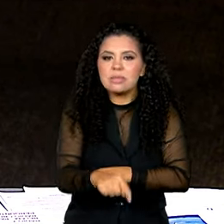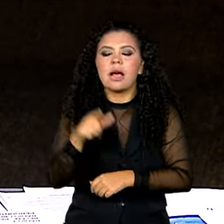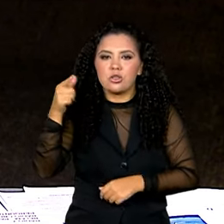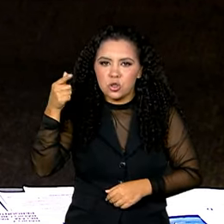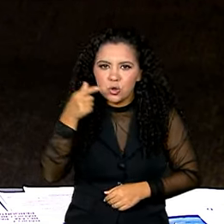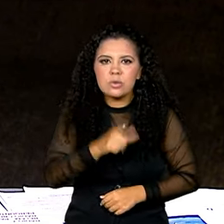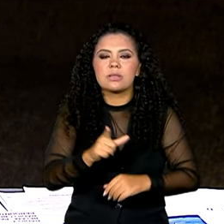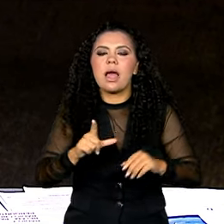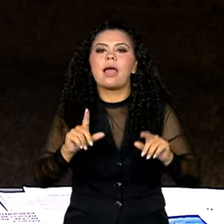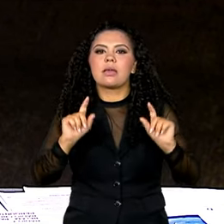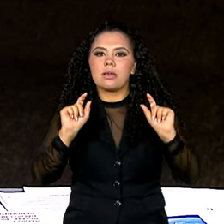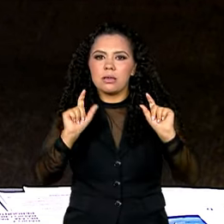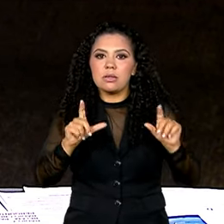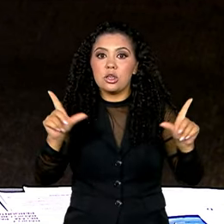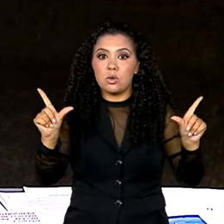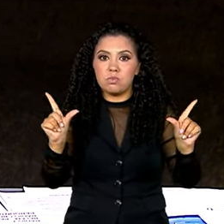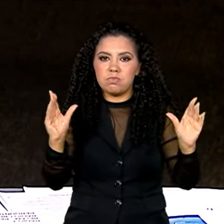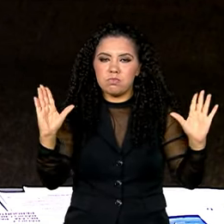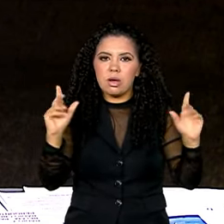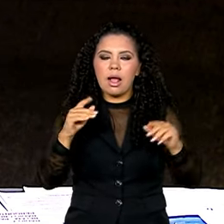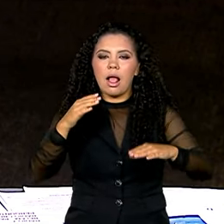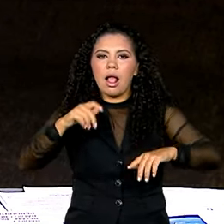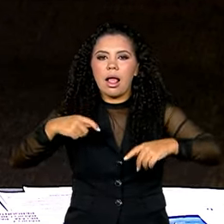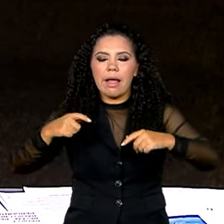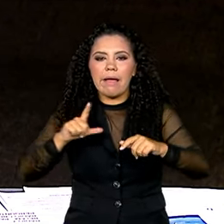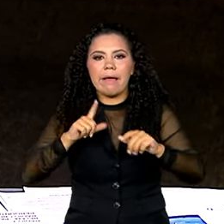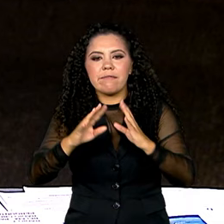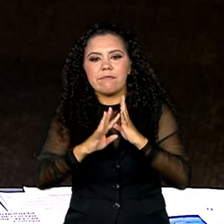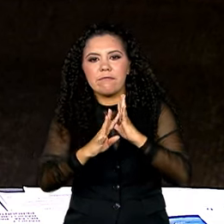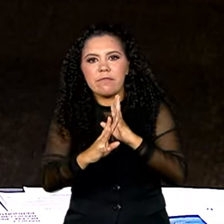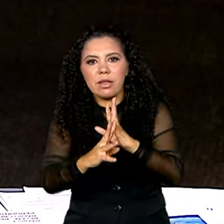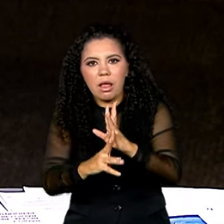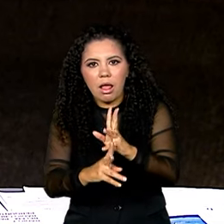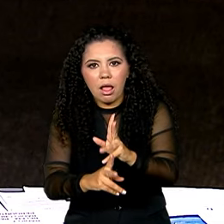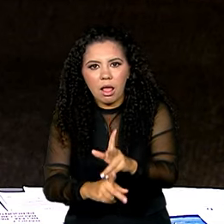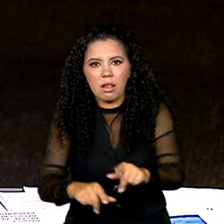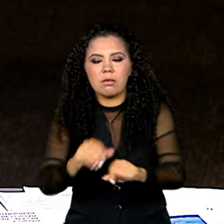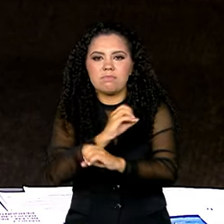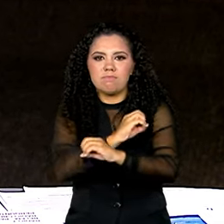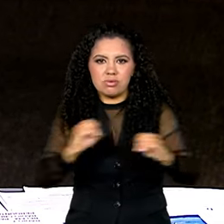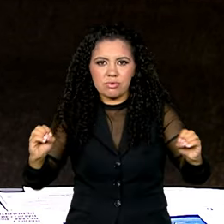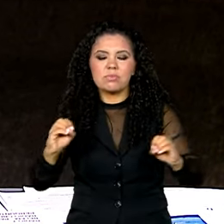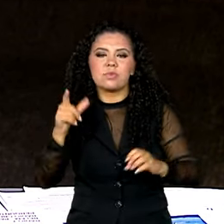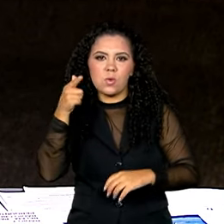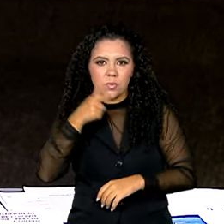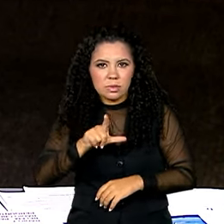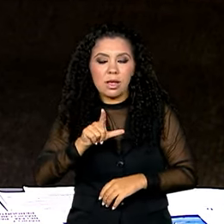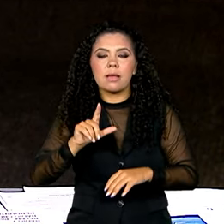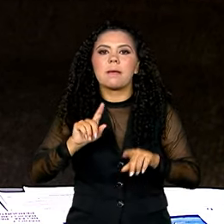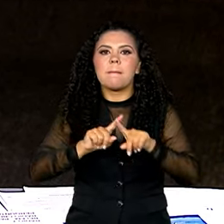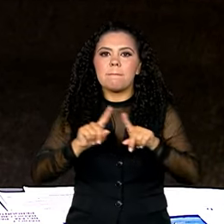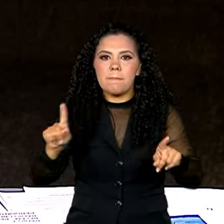o esforço do nosso corpo técnico é nesse sentido, e eu quero até o final do ano ter o estado do Pará